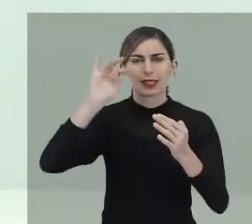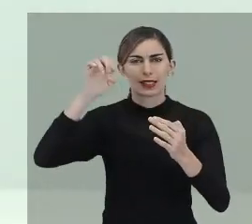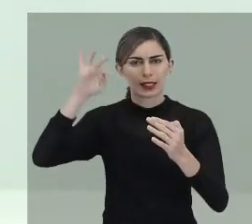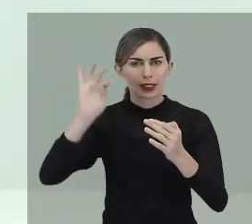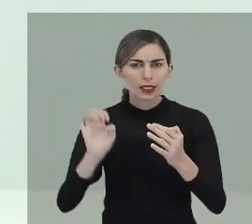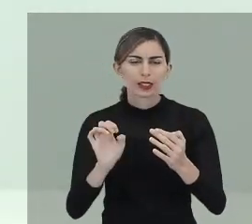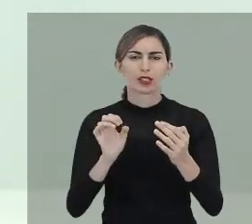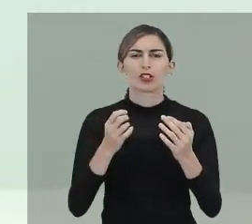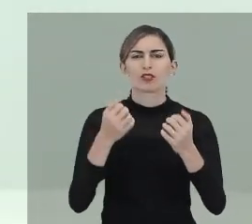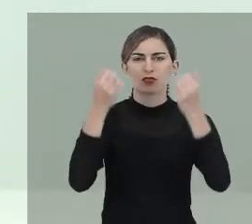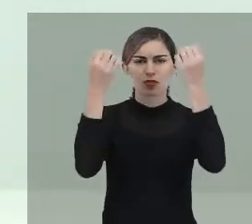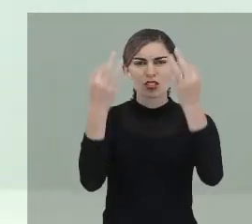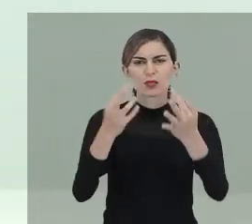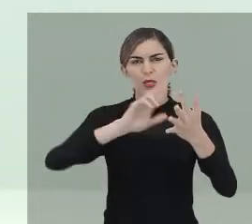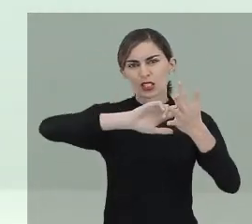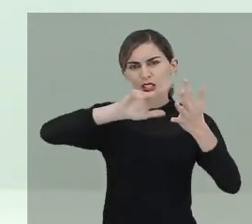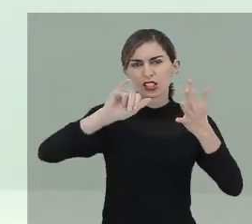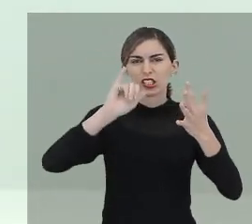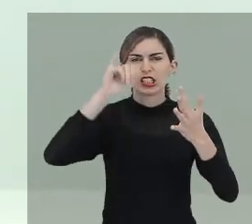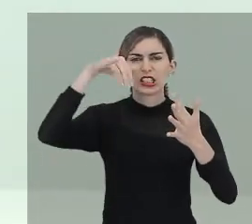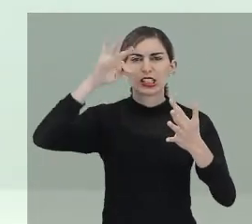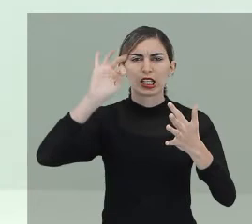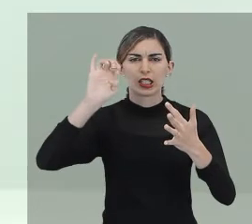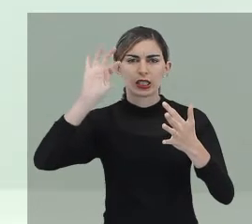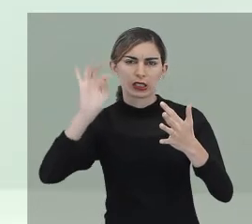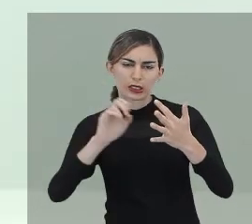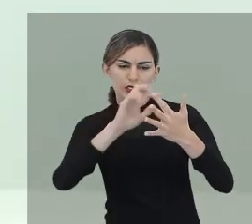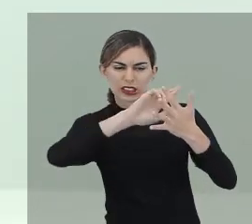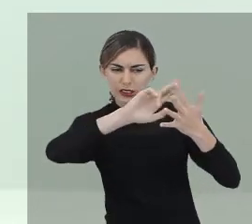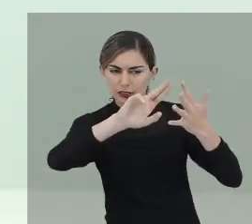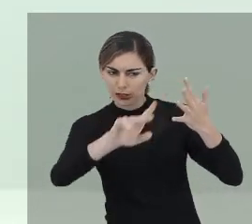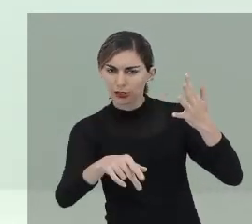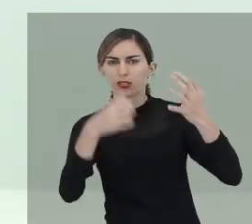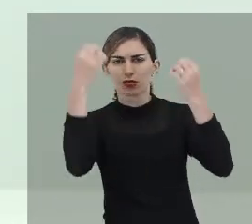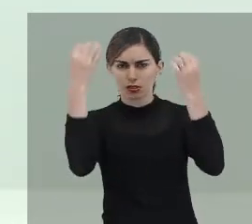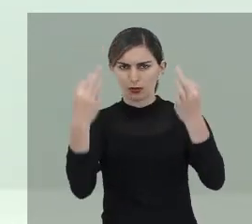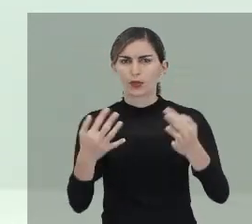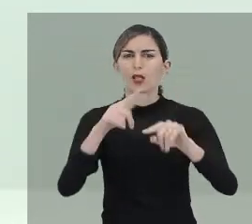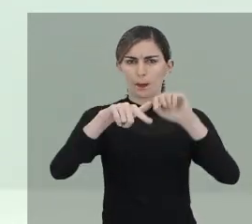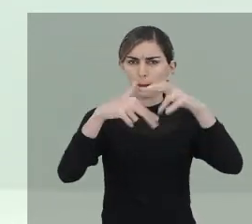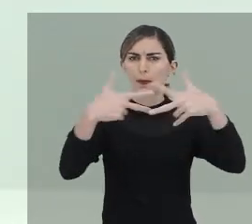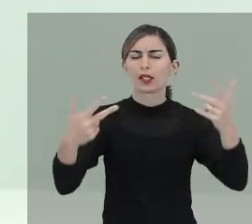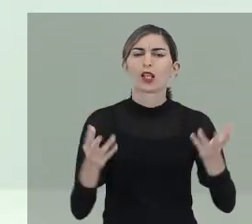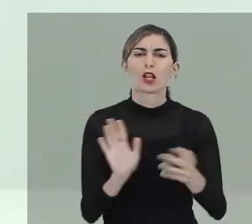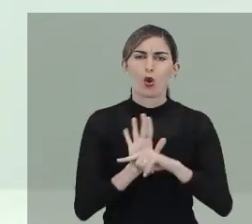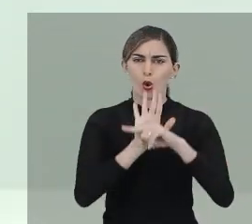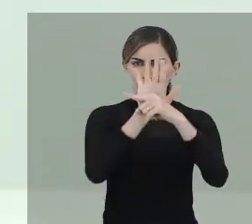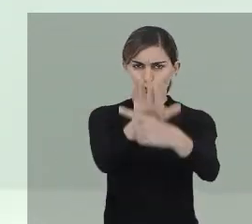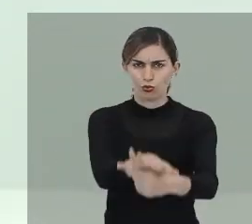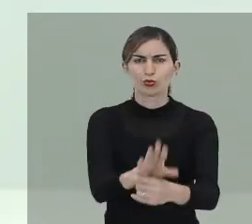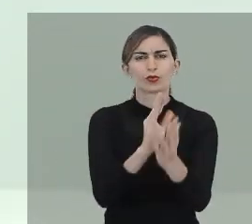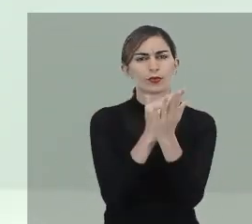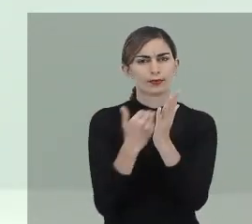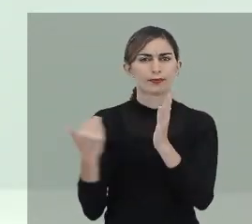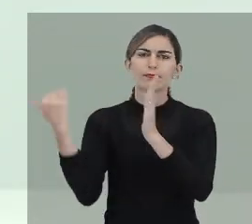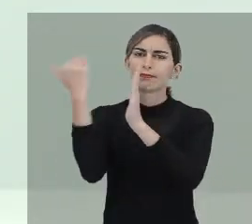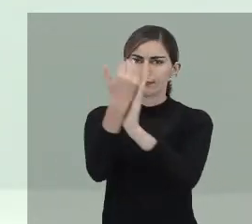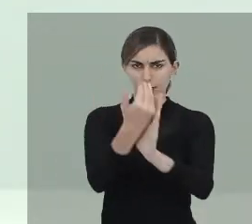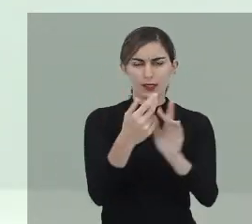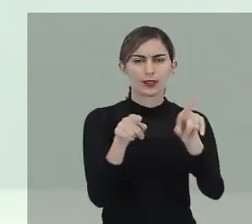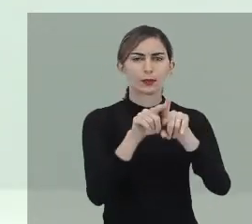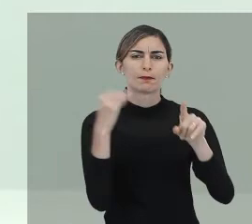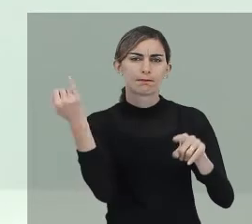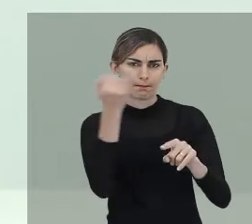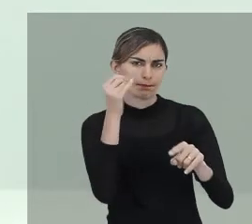Intent, fala sobre os tipos de Intent, certo? Então é um material complementar que é importante que você olhe, é em